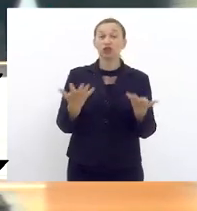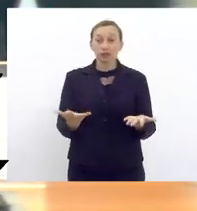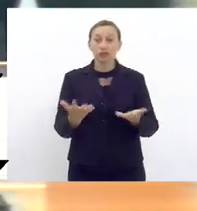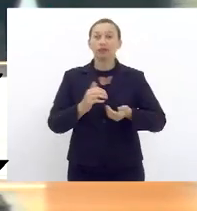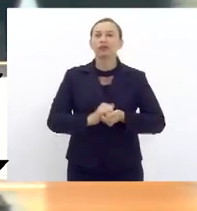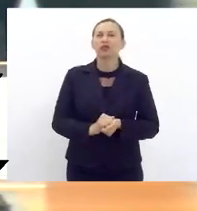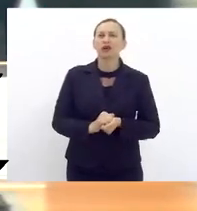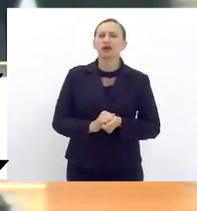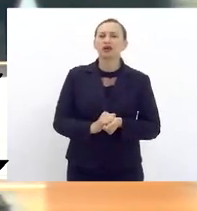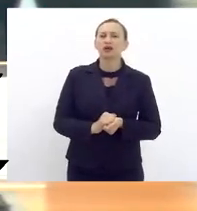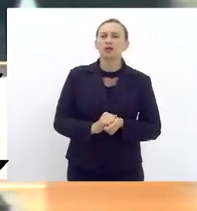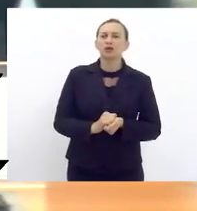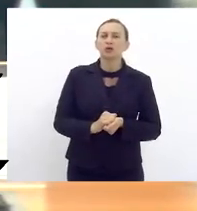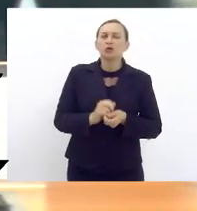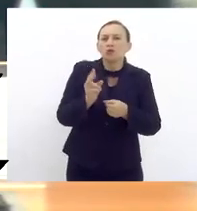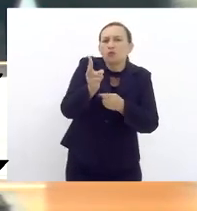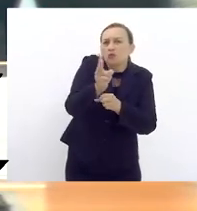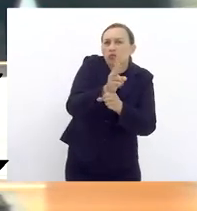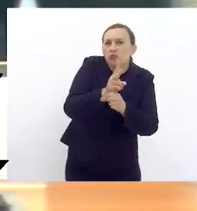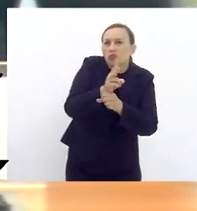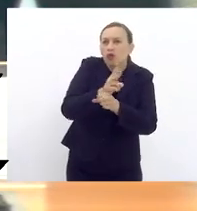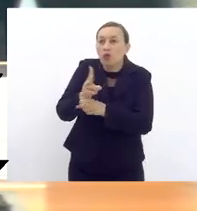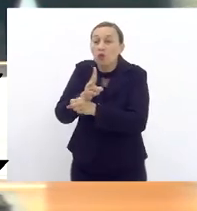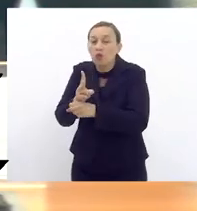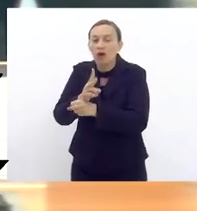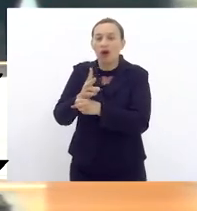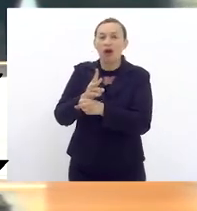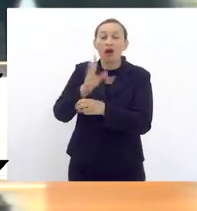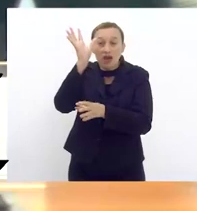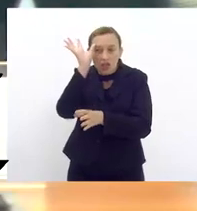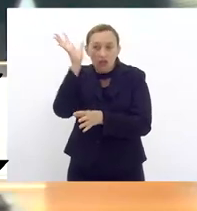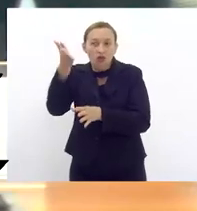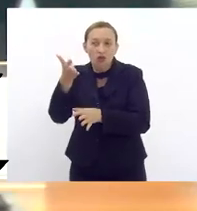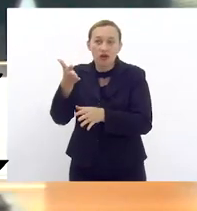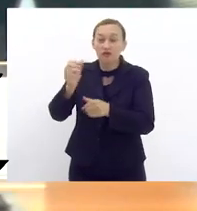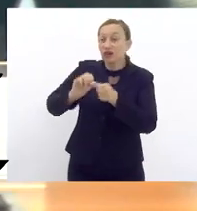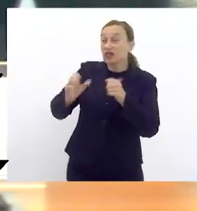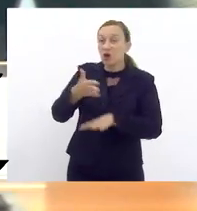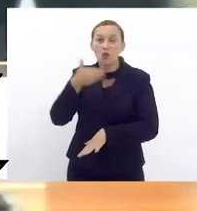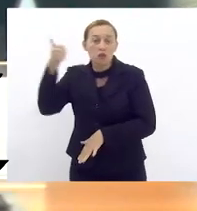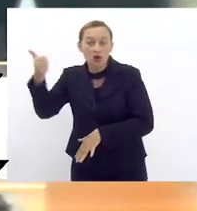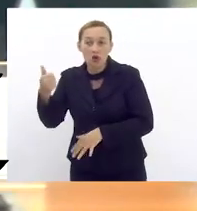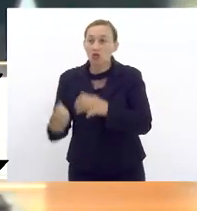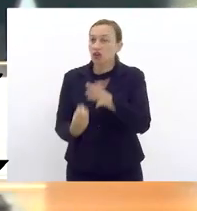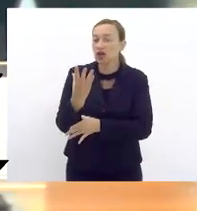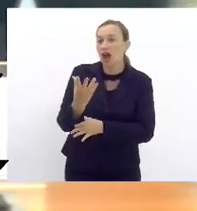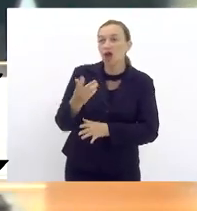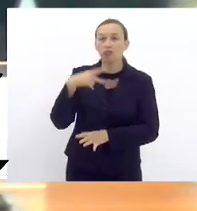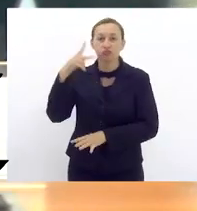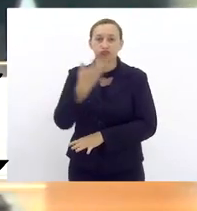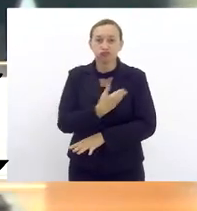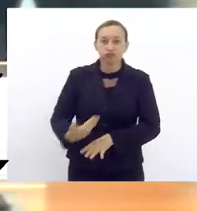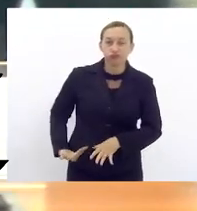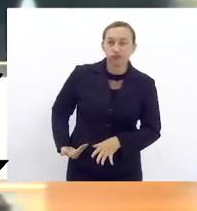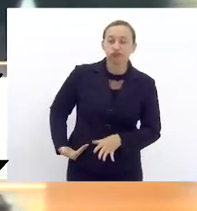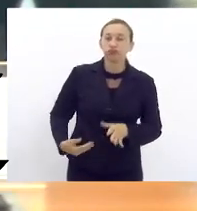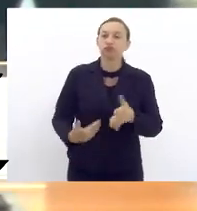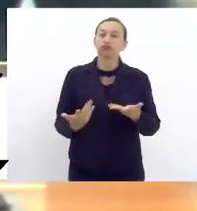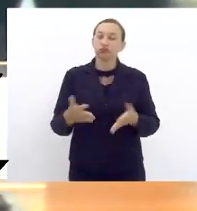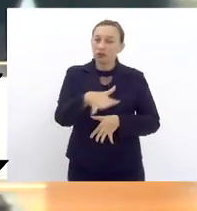buscar soluções e estabelecer políticas públicas principalmente nessa